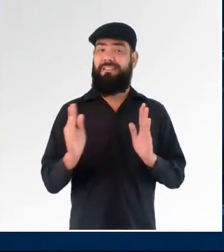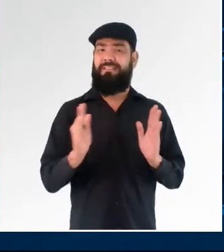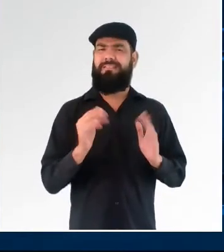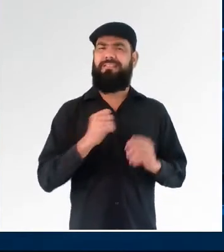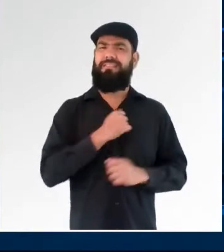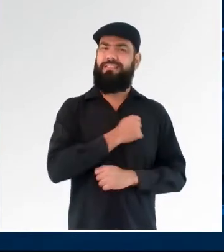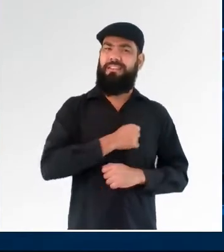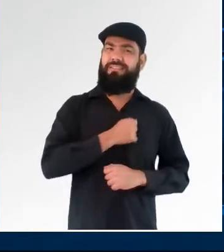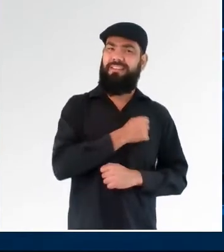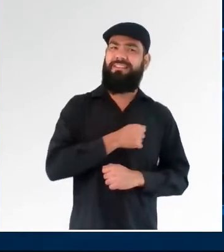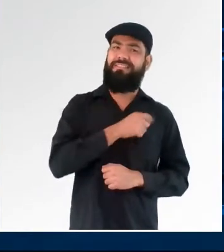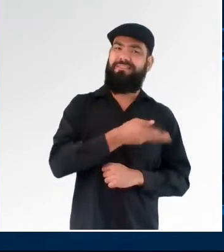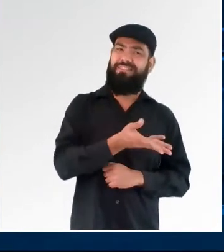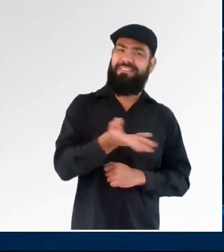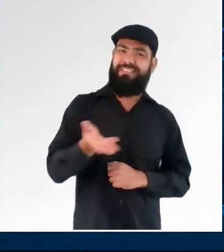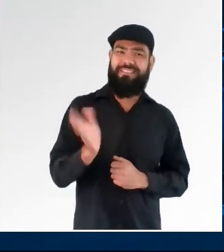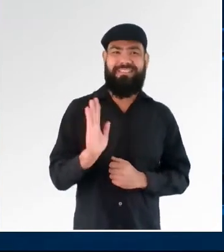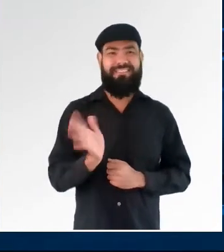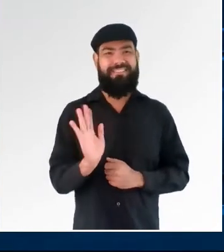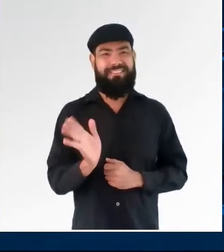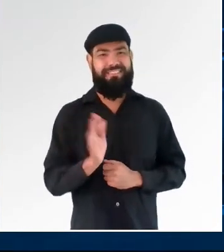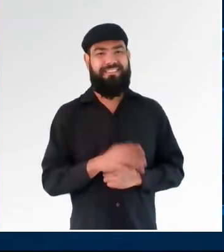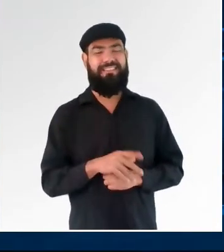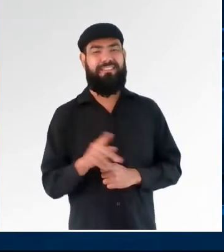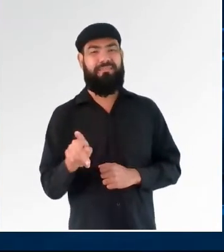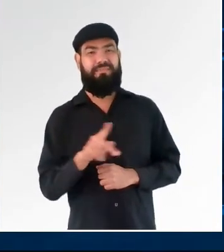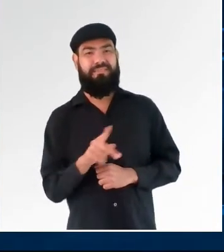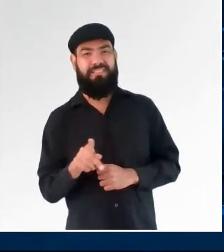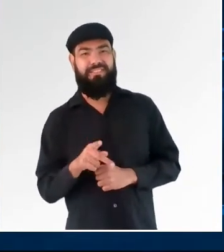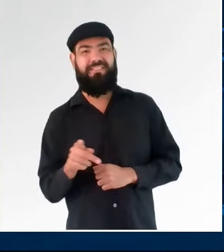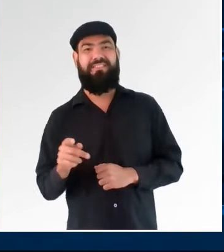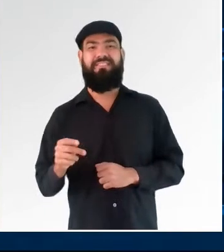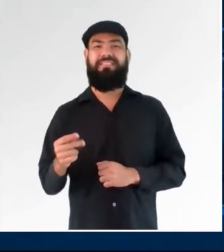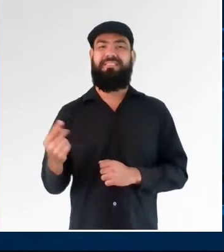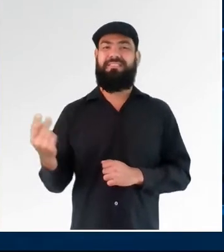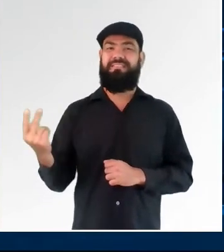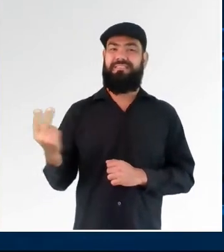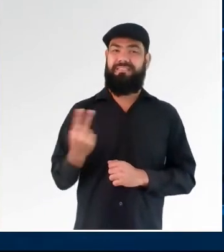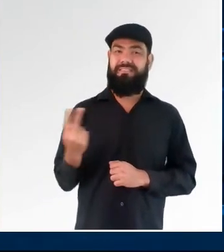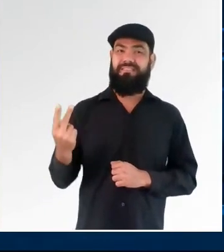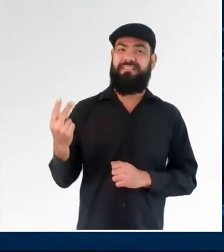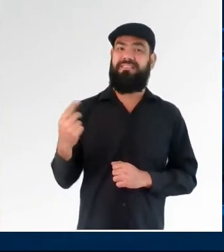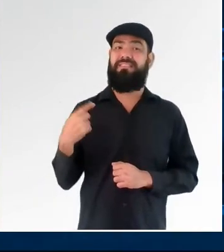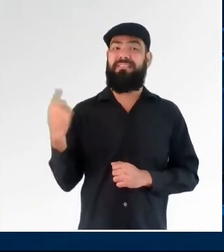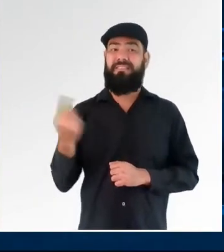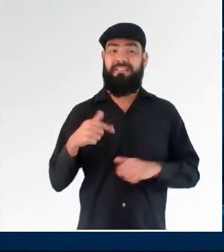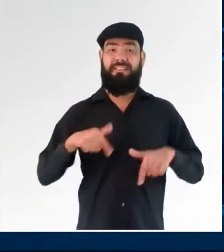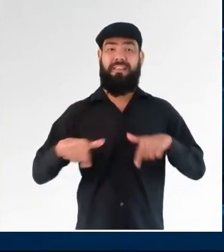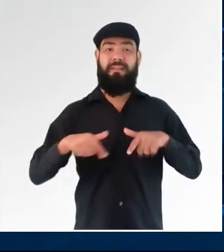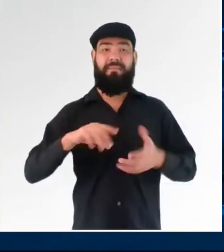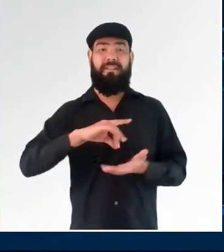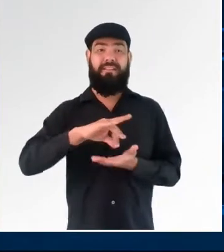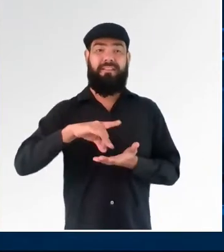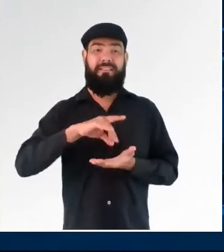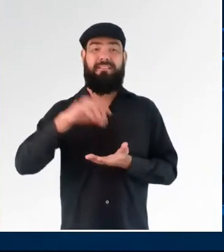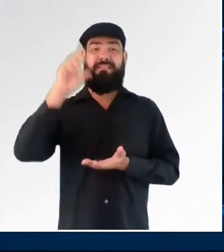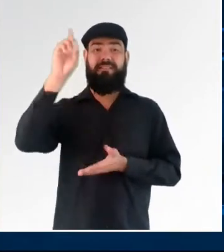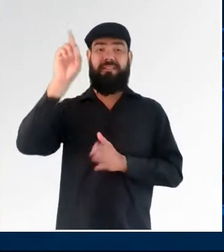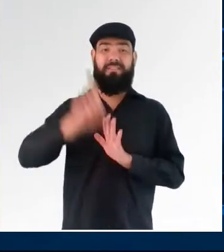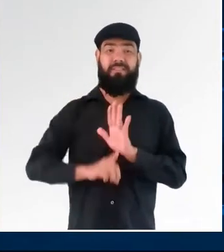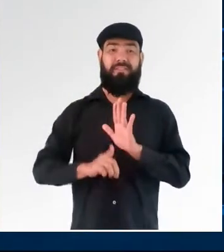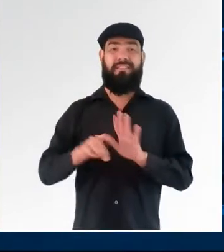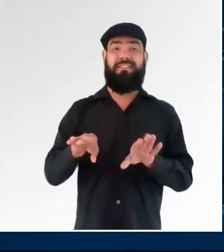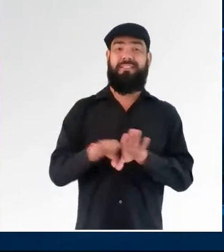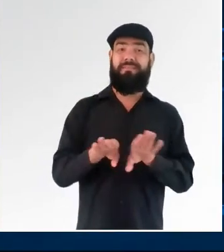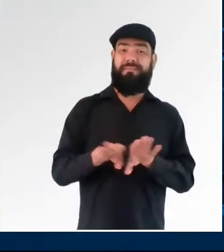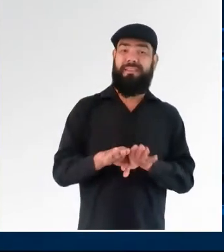vocês. Professora Dinanci, eu, a produção aqui, nossa diretora também, pessoal aqui que cuida de